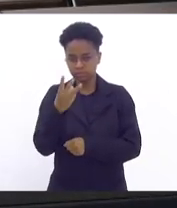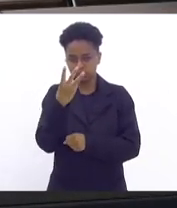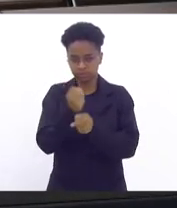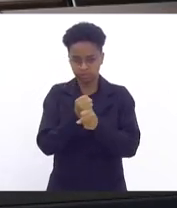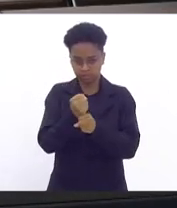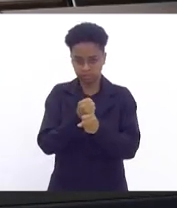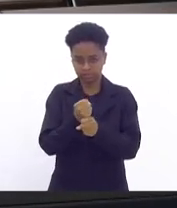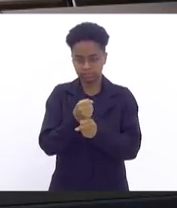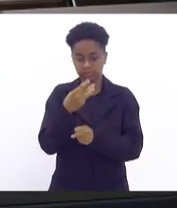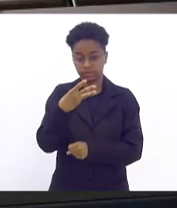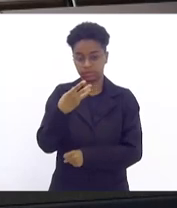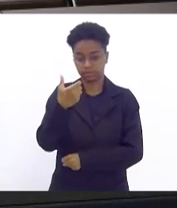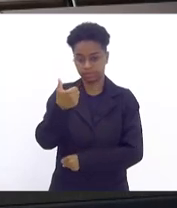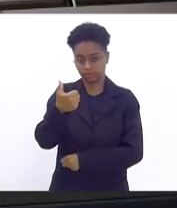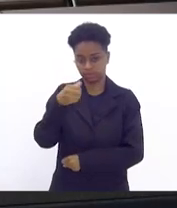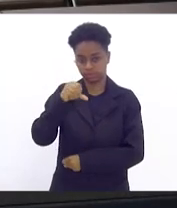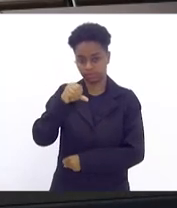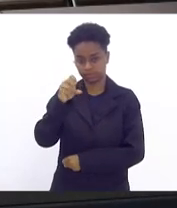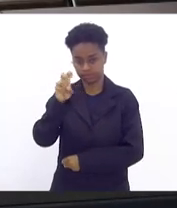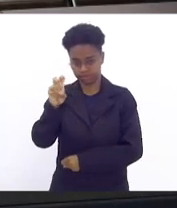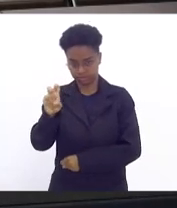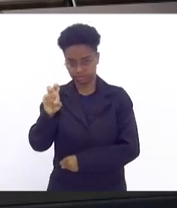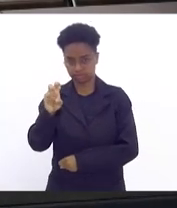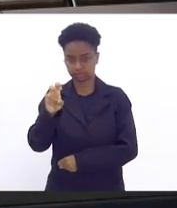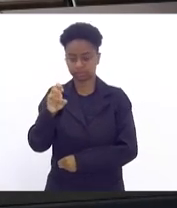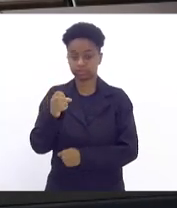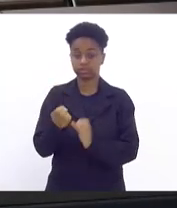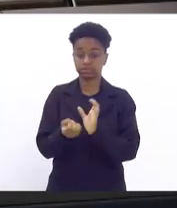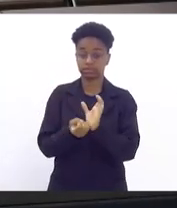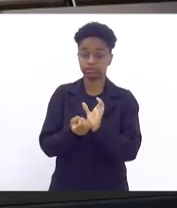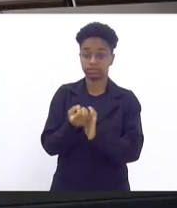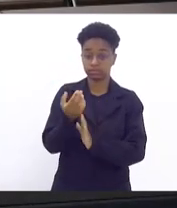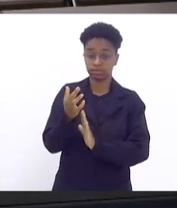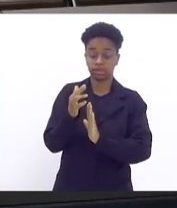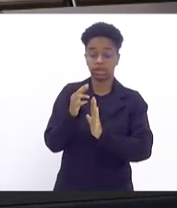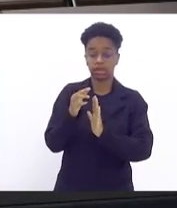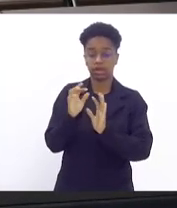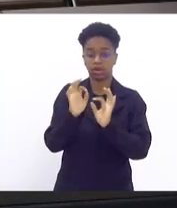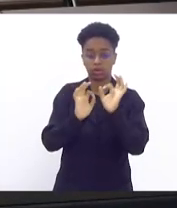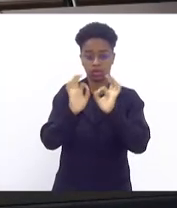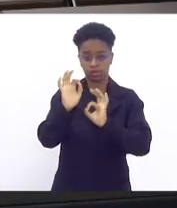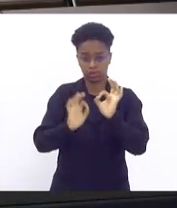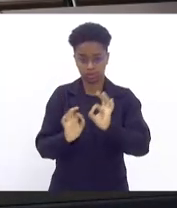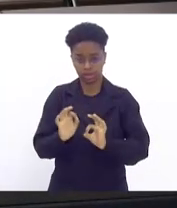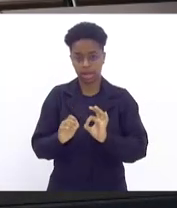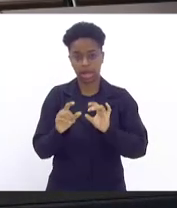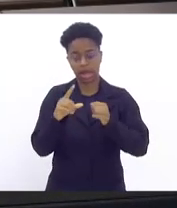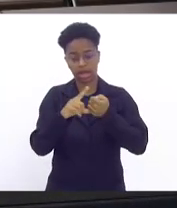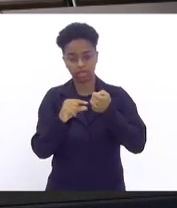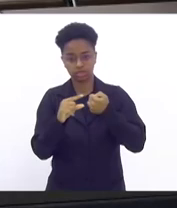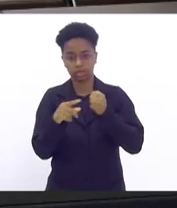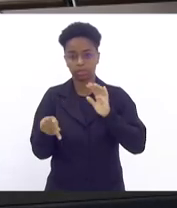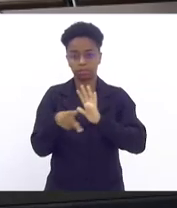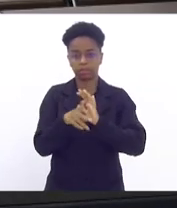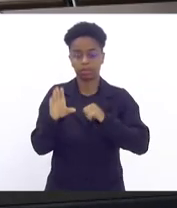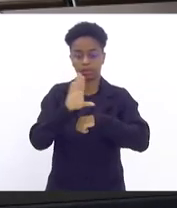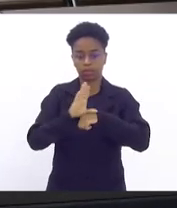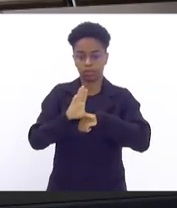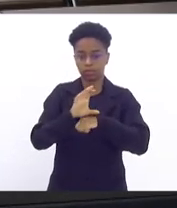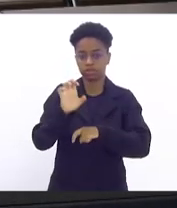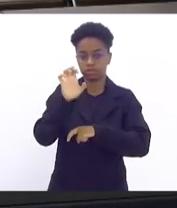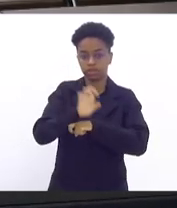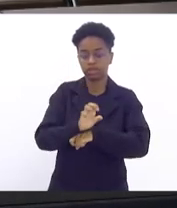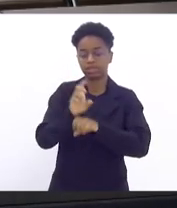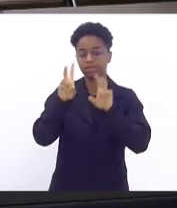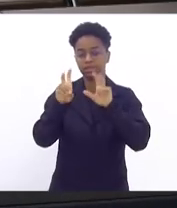é o Projeto 31 95 que regula artigos da constituição estadual sobre restingas e